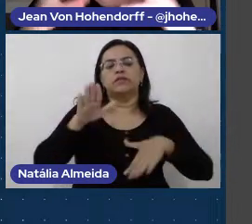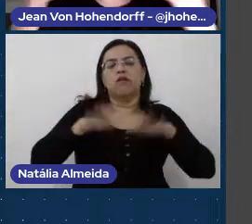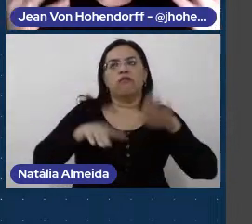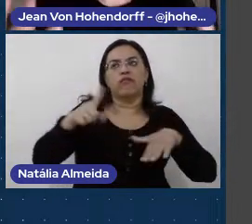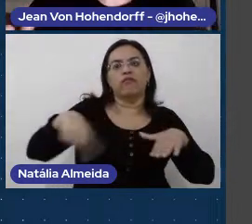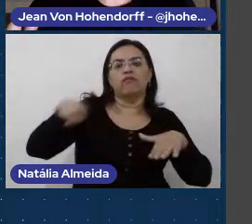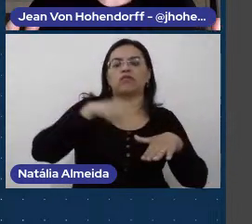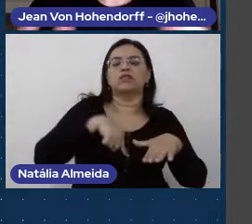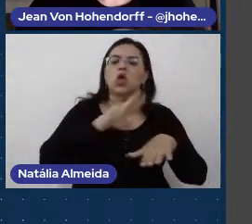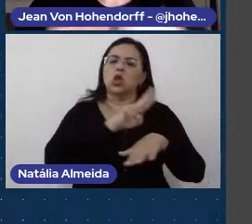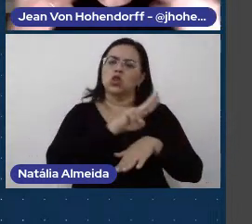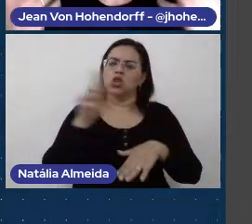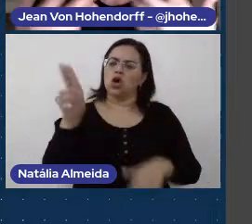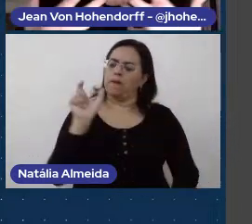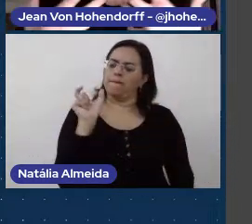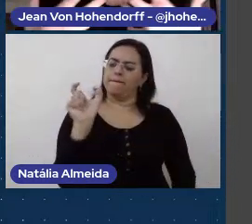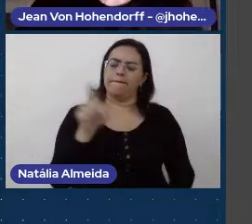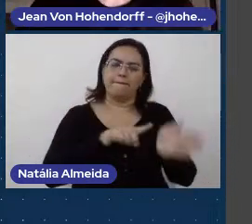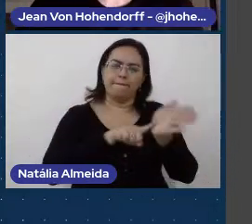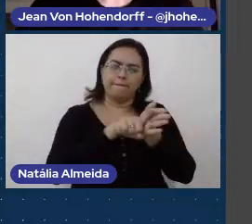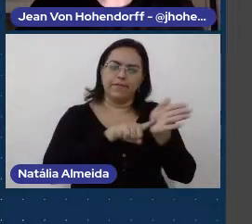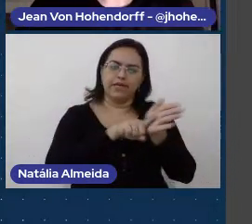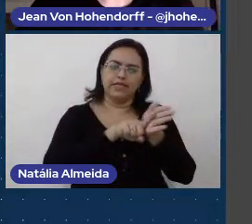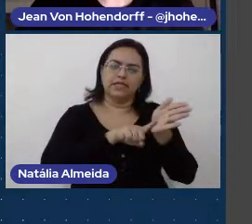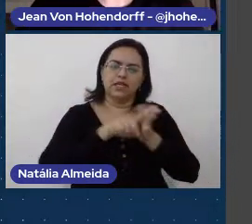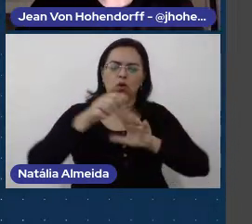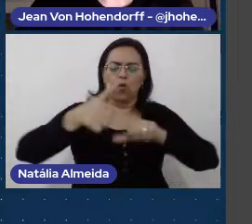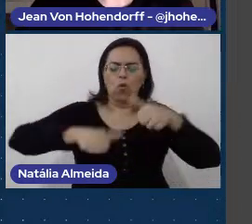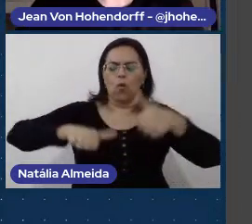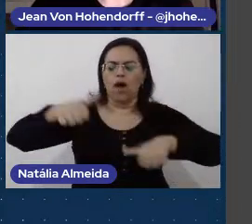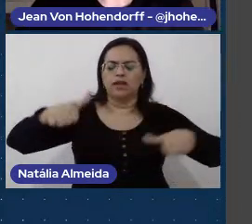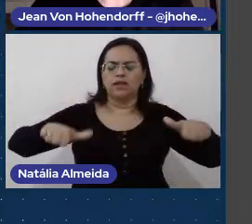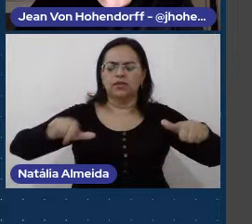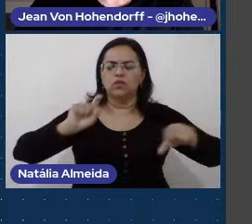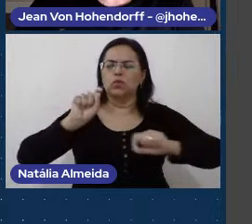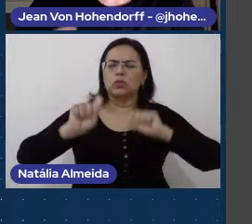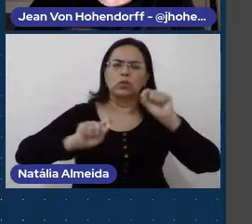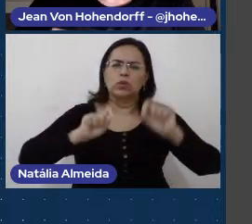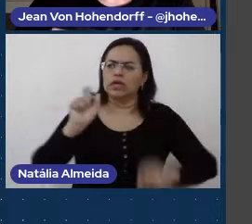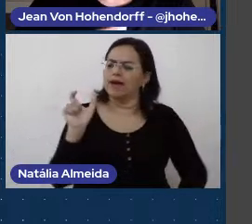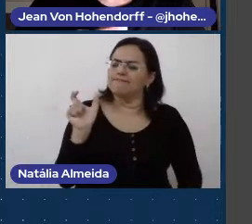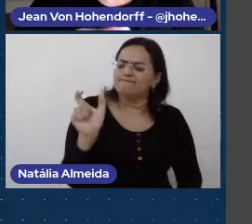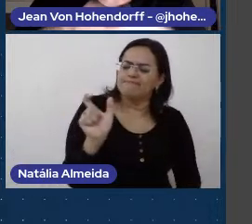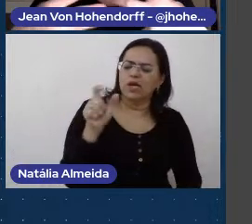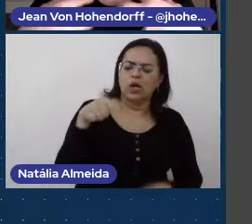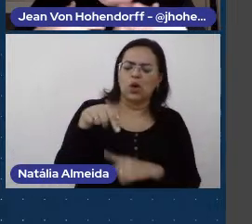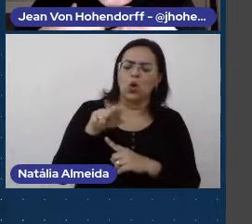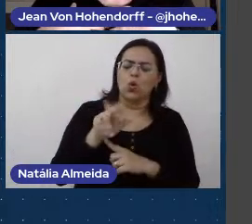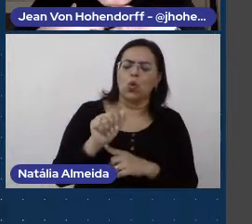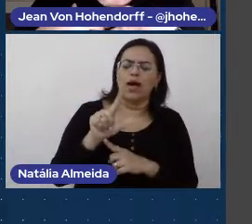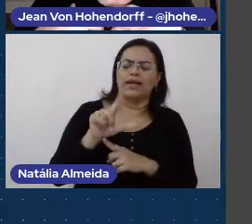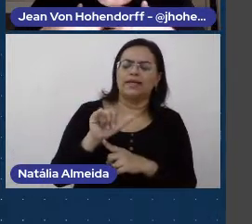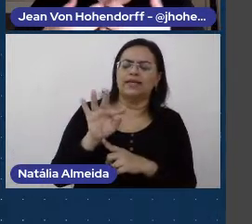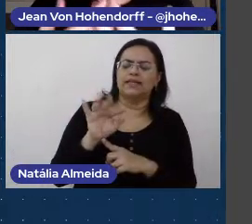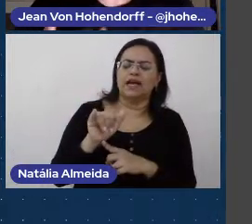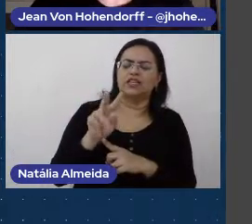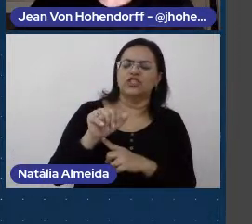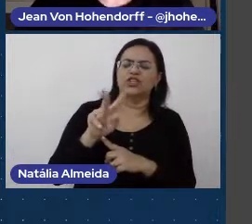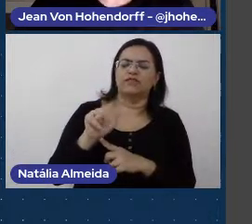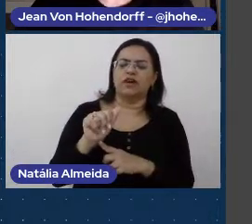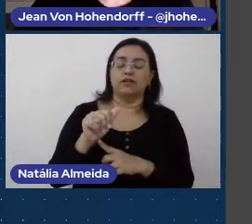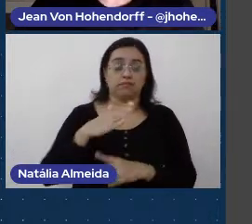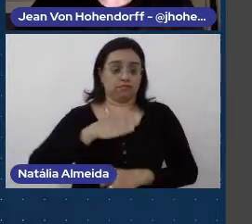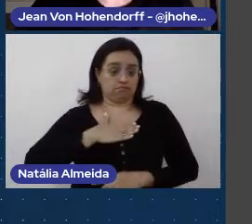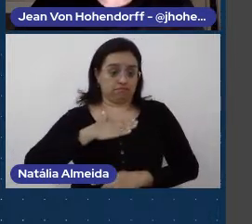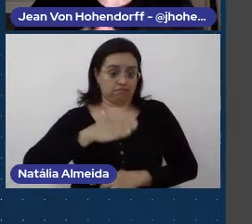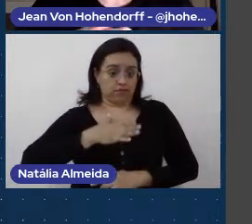vocês formulam, né, uma percepção do que é a pesquisa qualitativa. Eu, particularmente, para mim, ela sempre